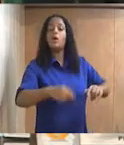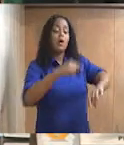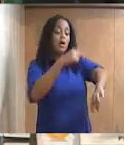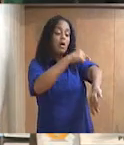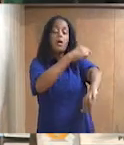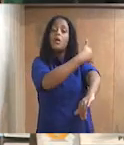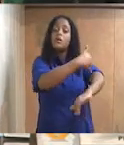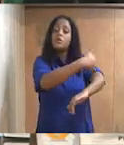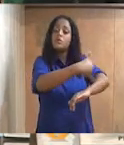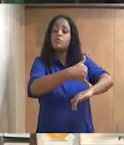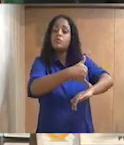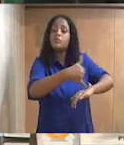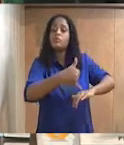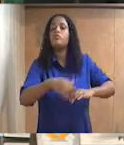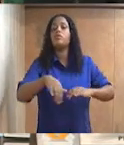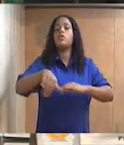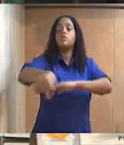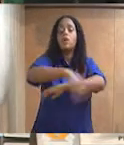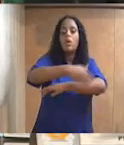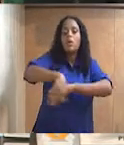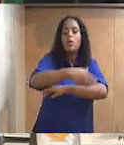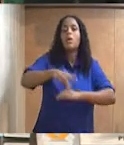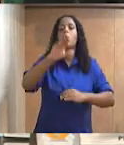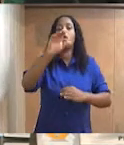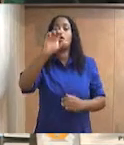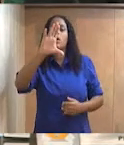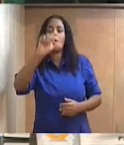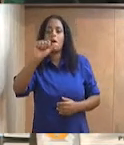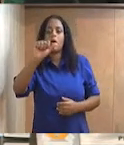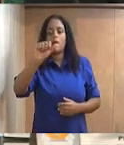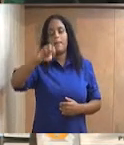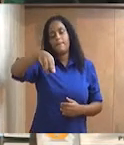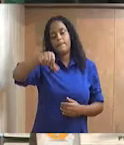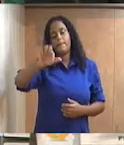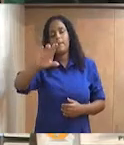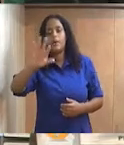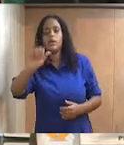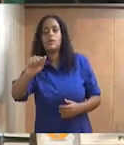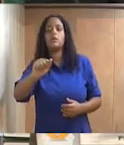ruas Leopoldo Frois, Camarabibe,